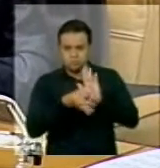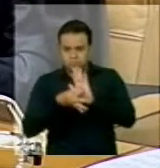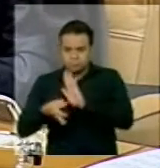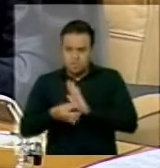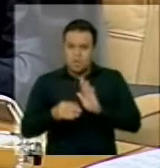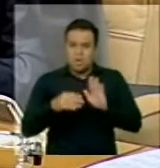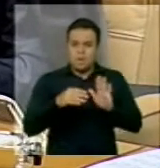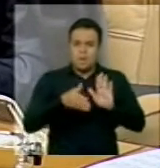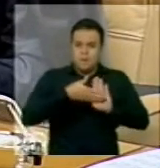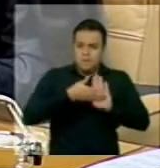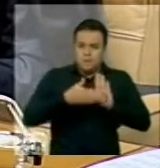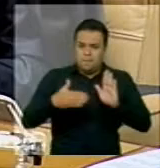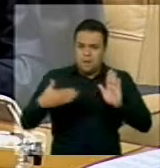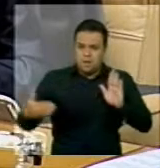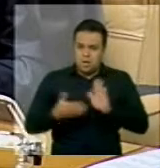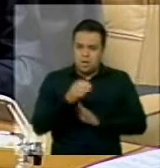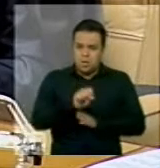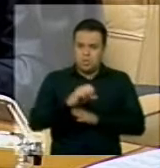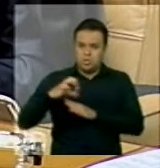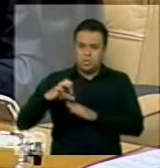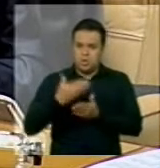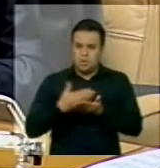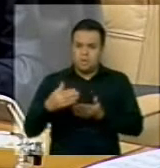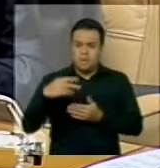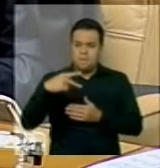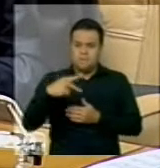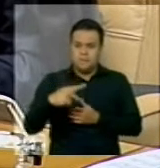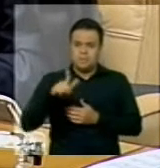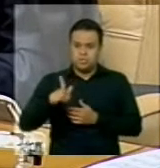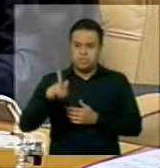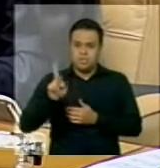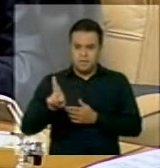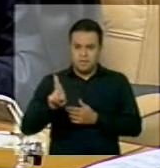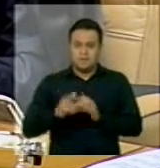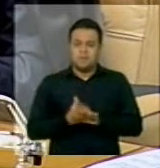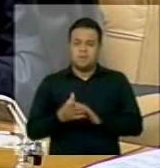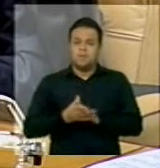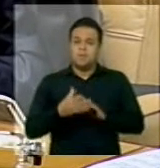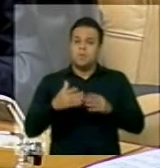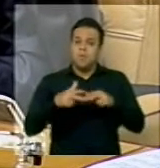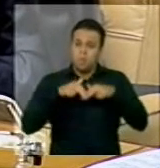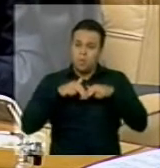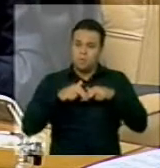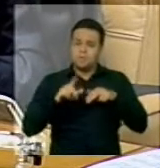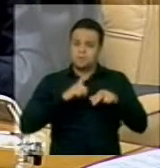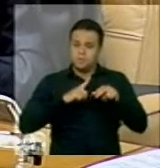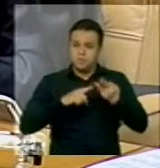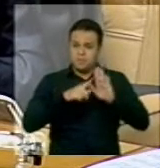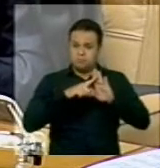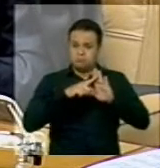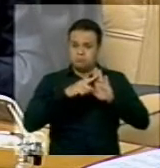e 9 da inicial da PGE. Nesse contexto, destaca